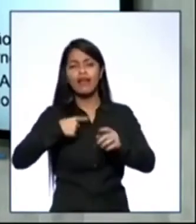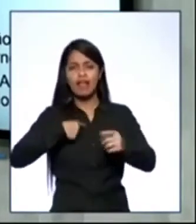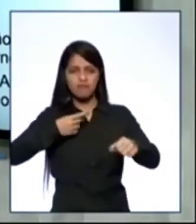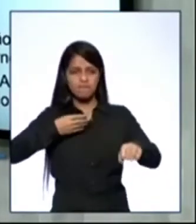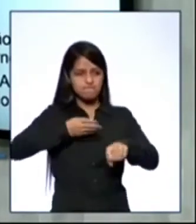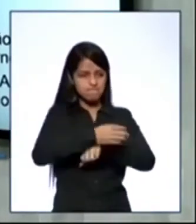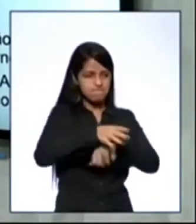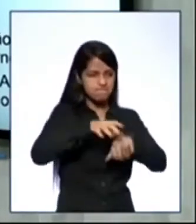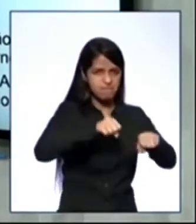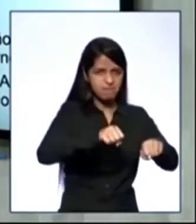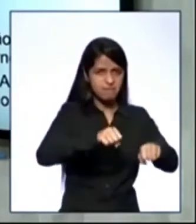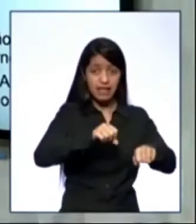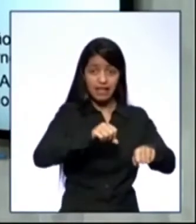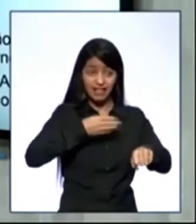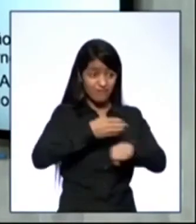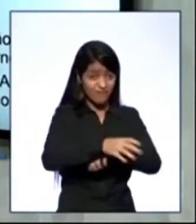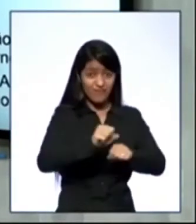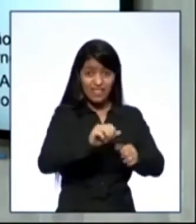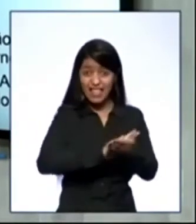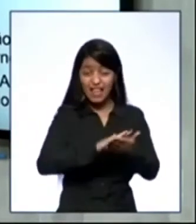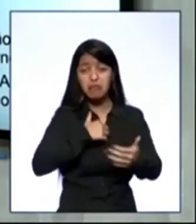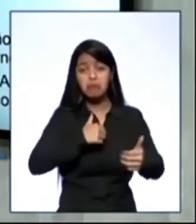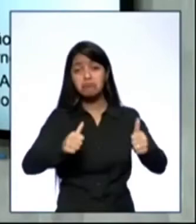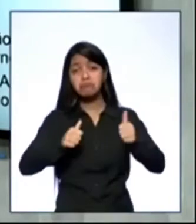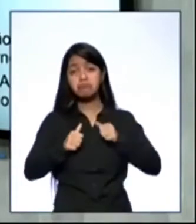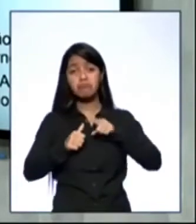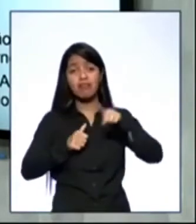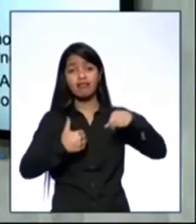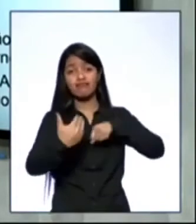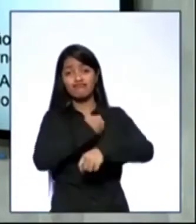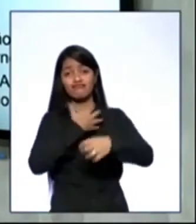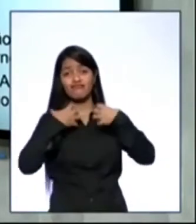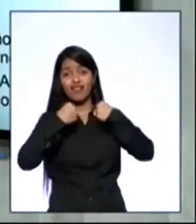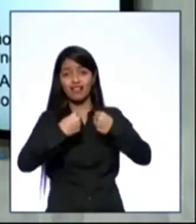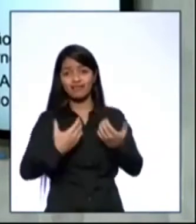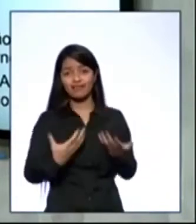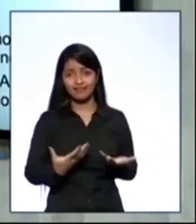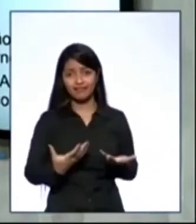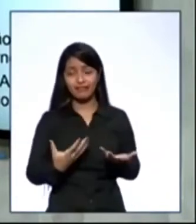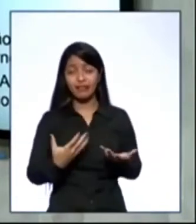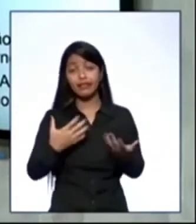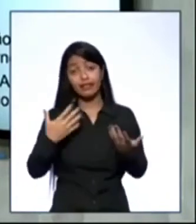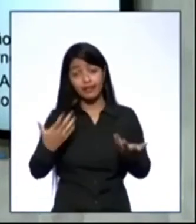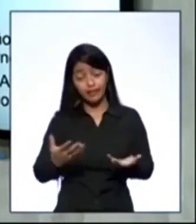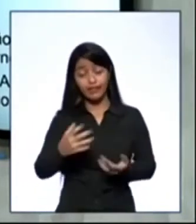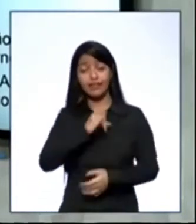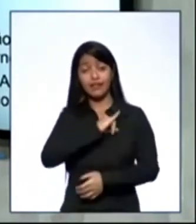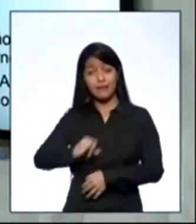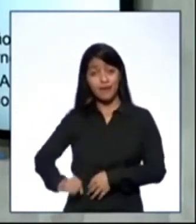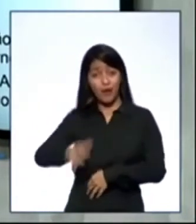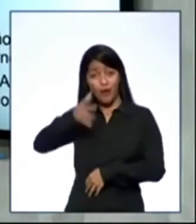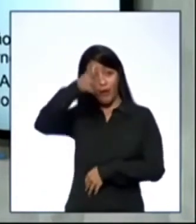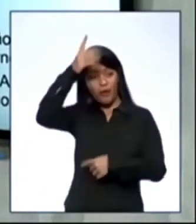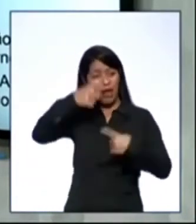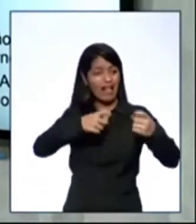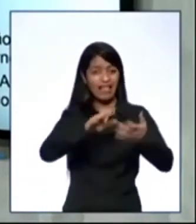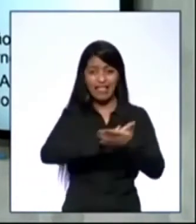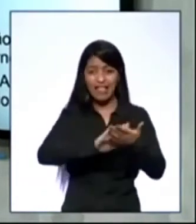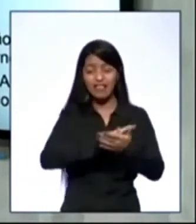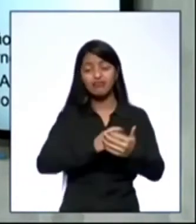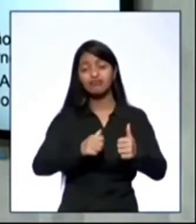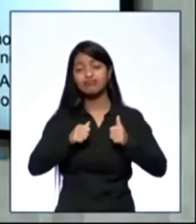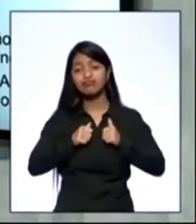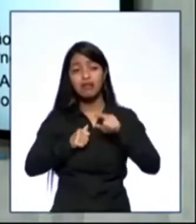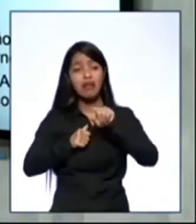falando? Roma vai parar de se preocupar muito com essa questão de guerra, e o que vai acontecer? Os povos germânicos das fronteiras vão começar a